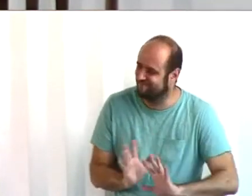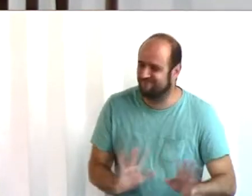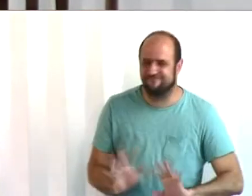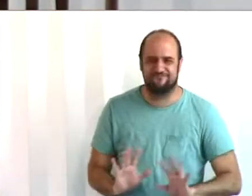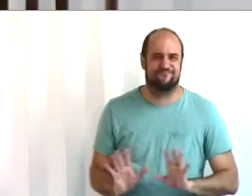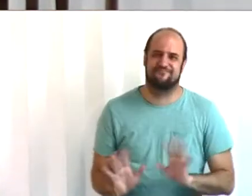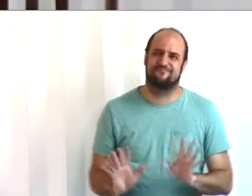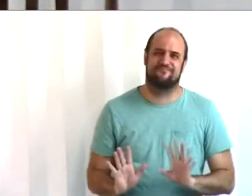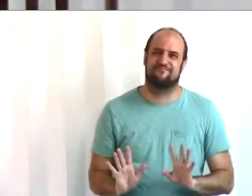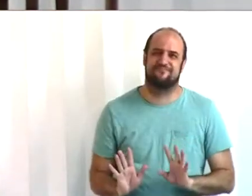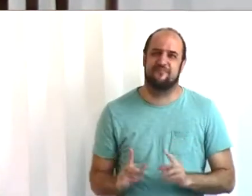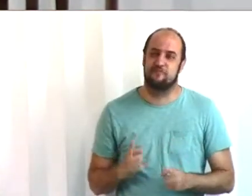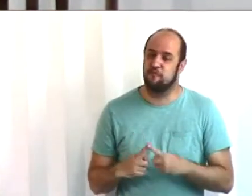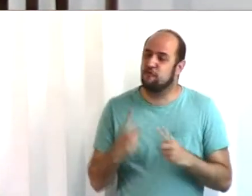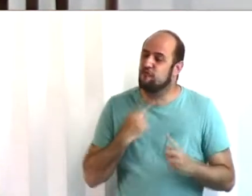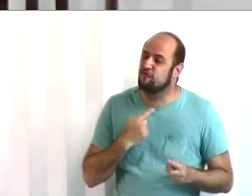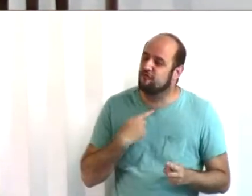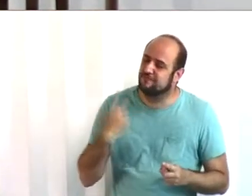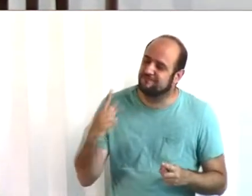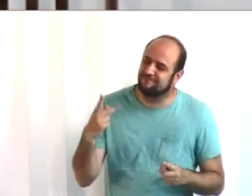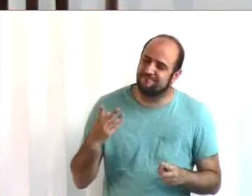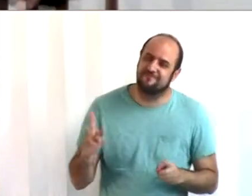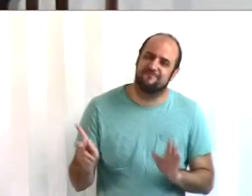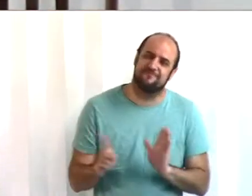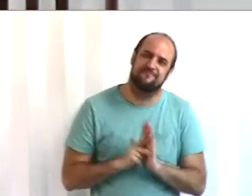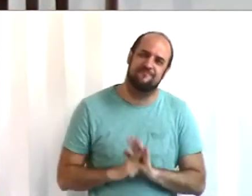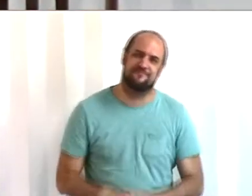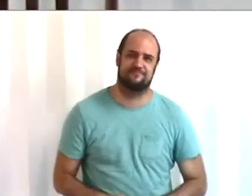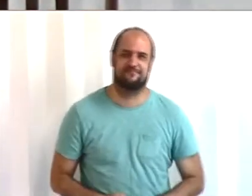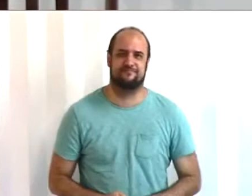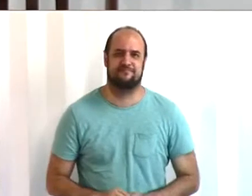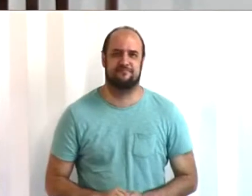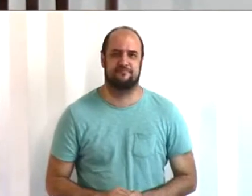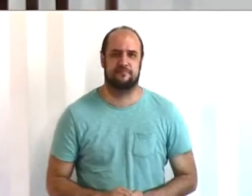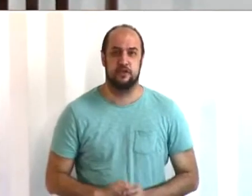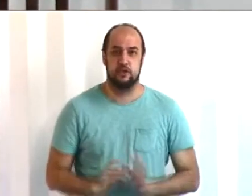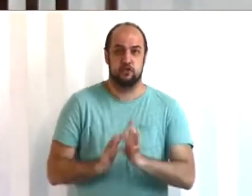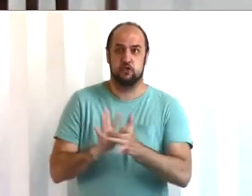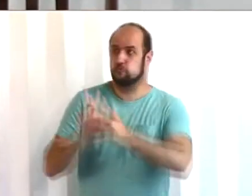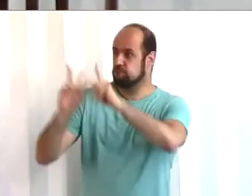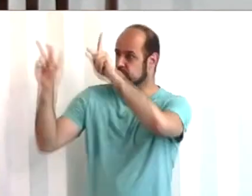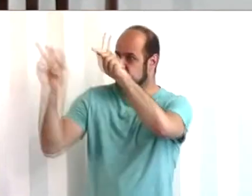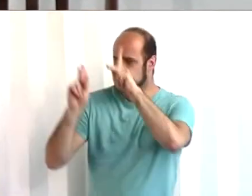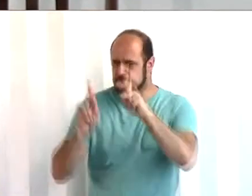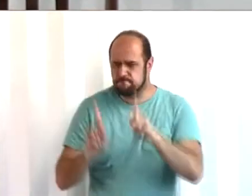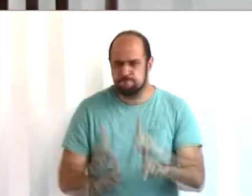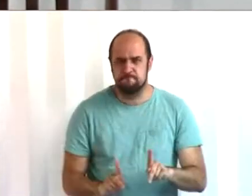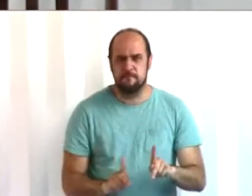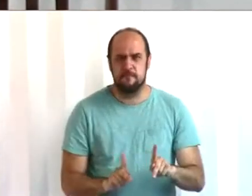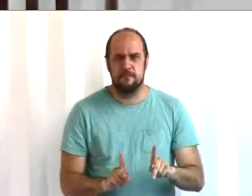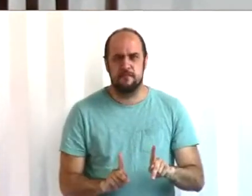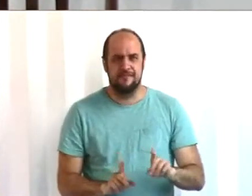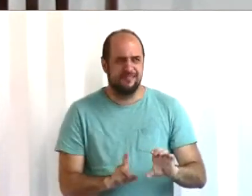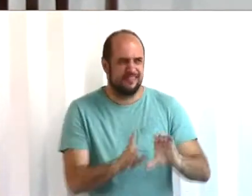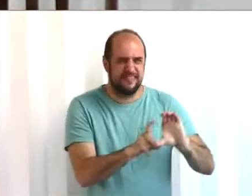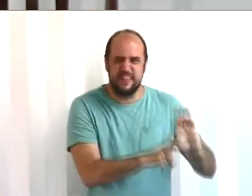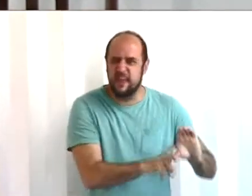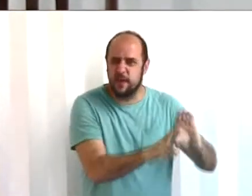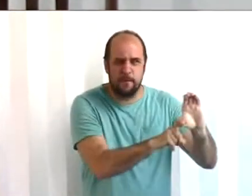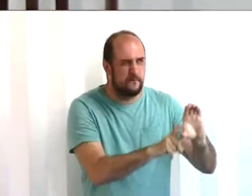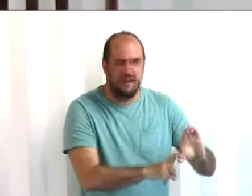vindo. Se a presença de Jesus dependesse da busca da humanidade, ele nunca estaria entre